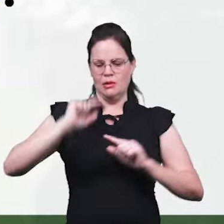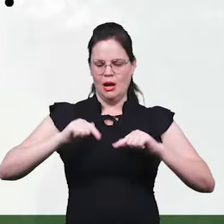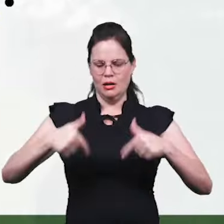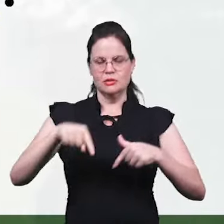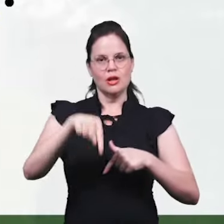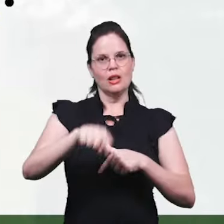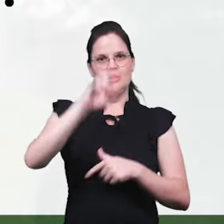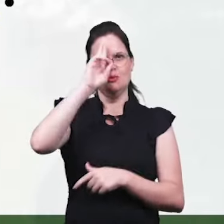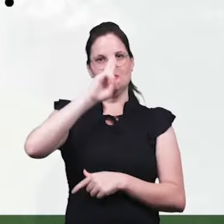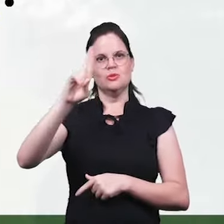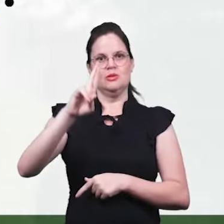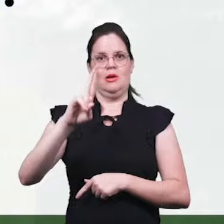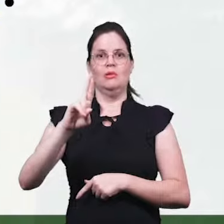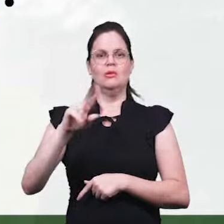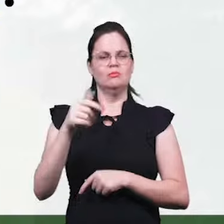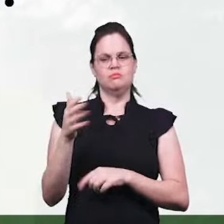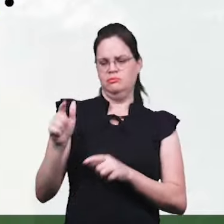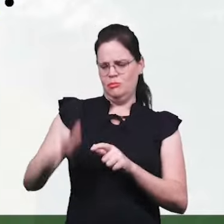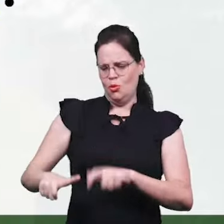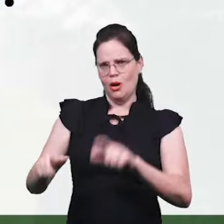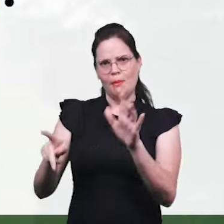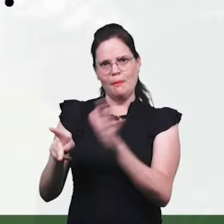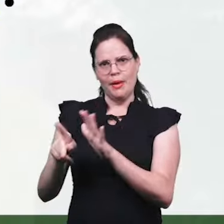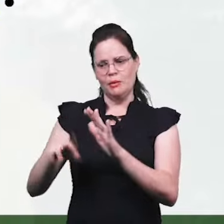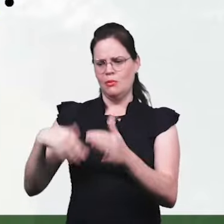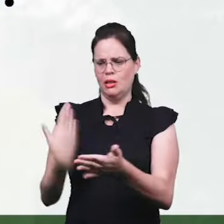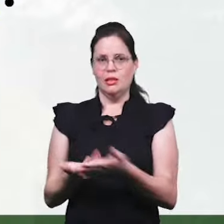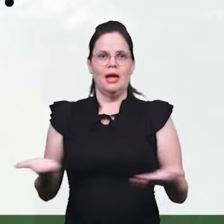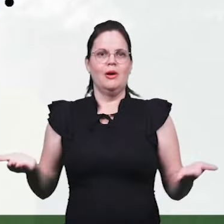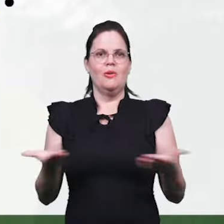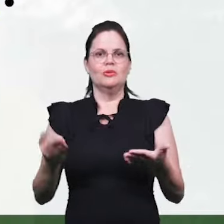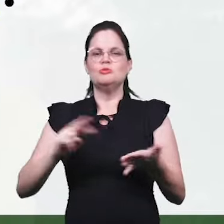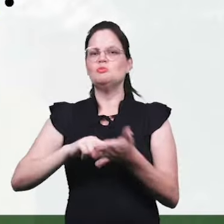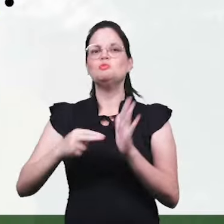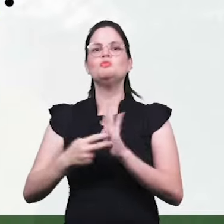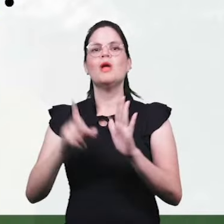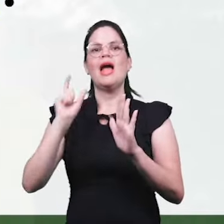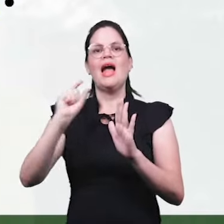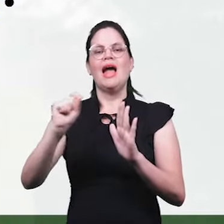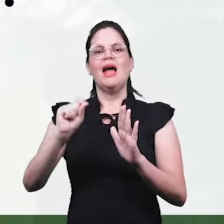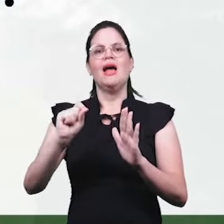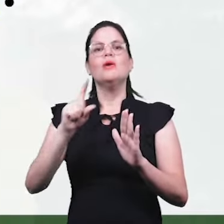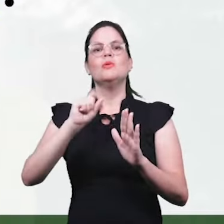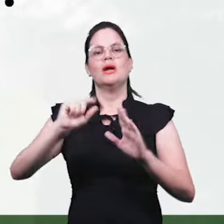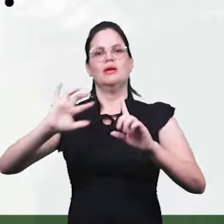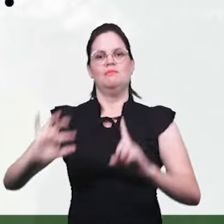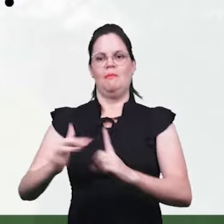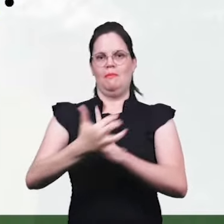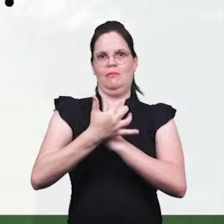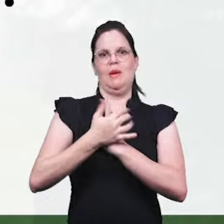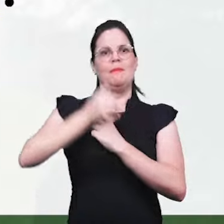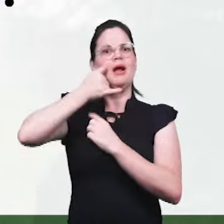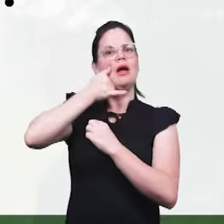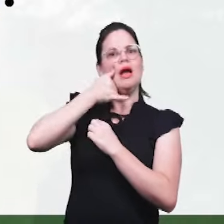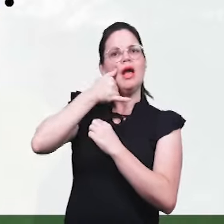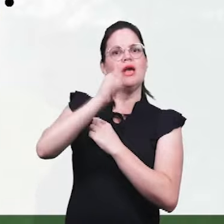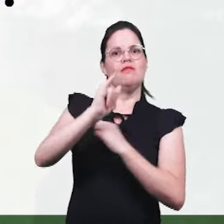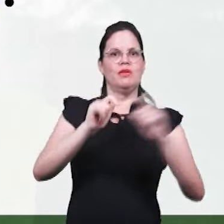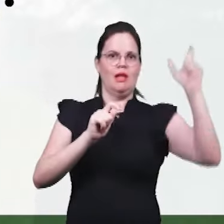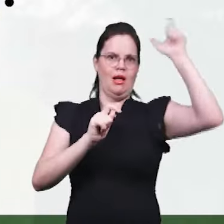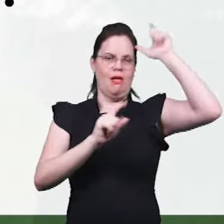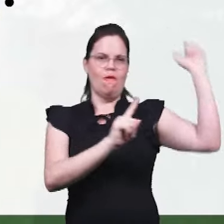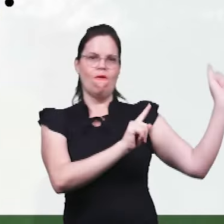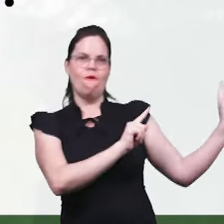naquele tempo e hoje, que serve como remédio para não ser atingido por essa ação